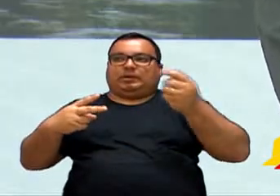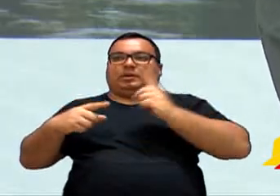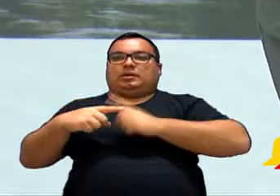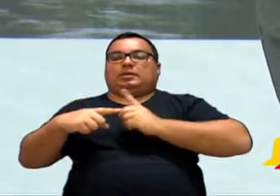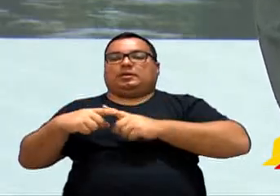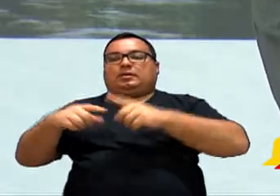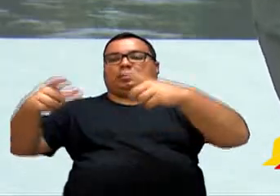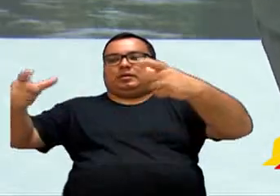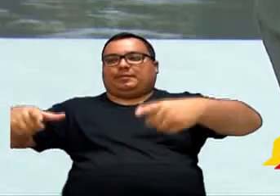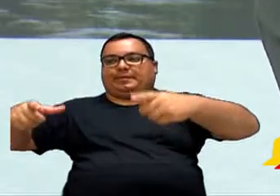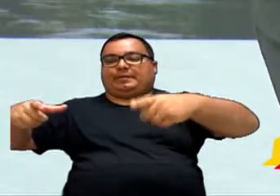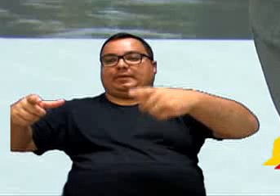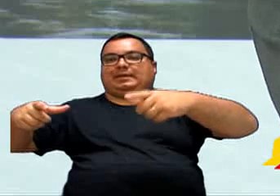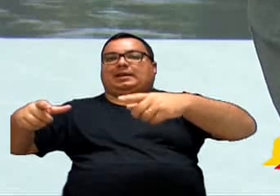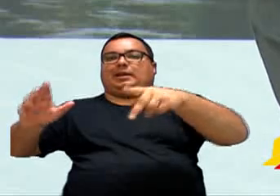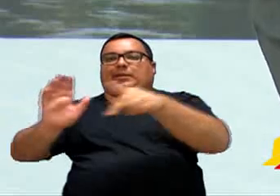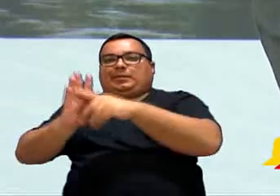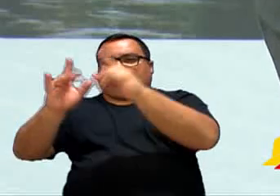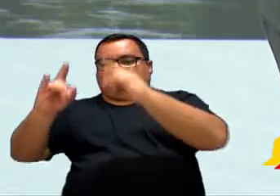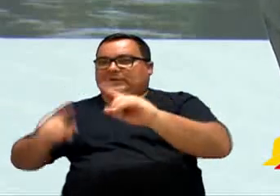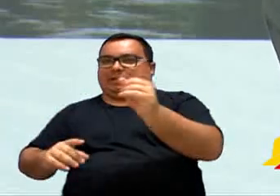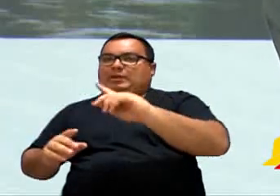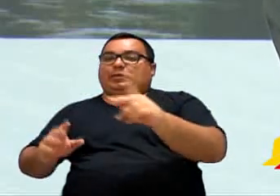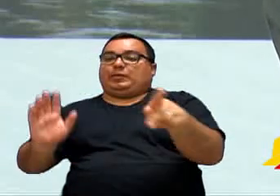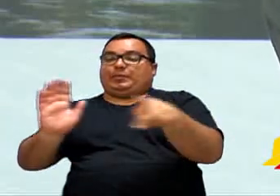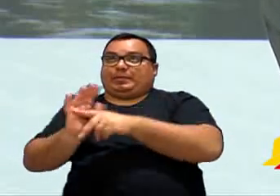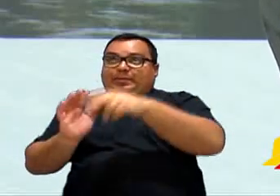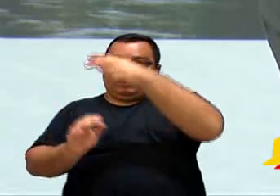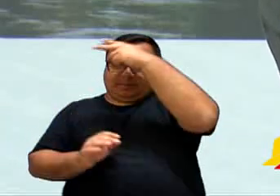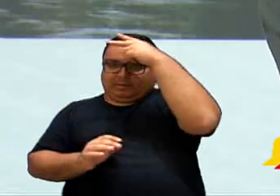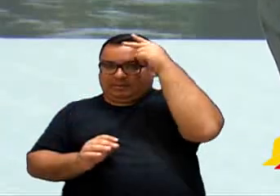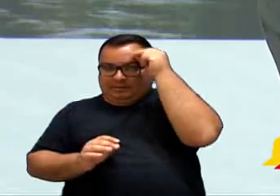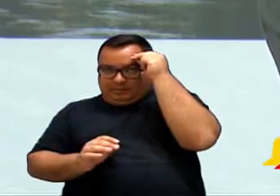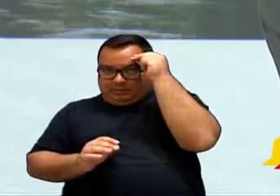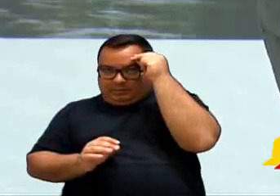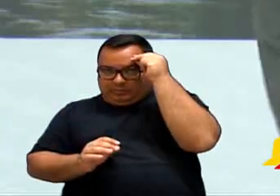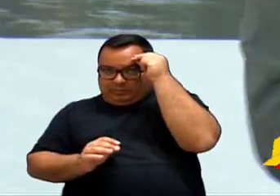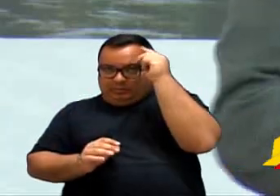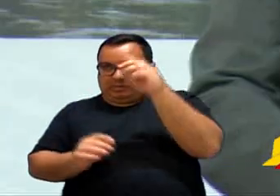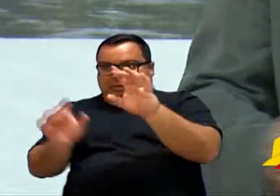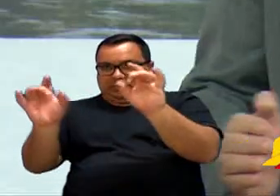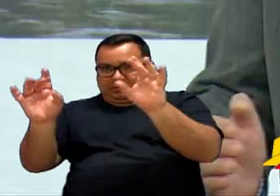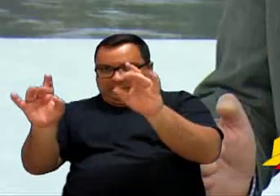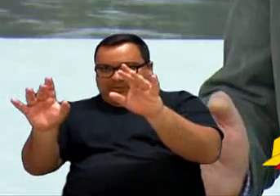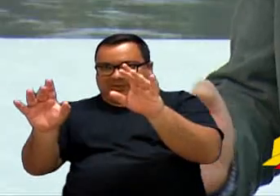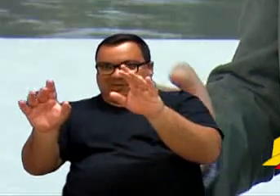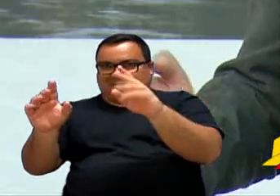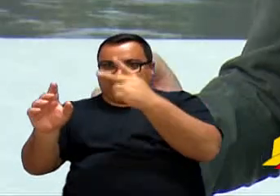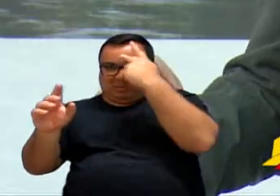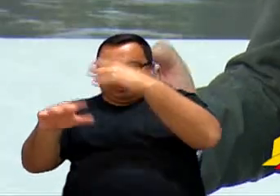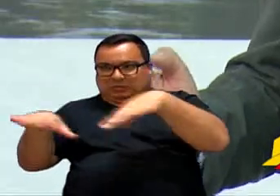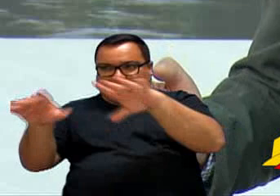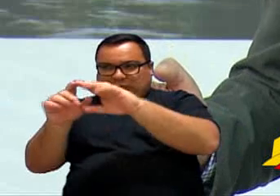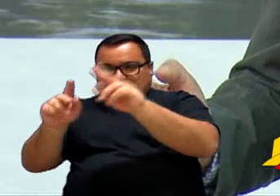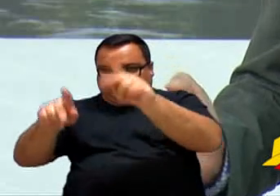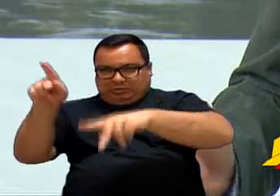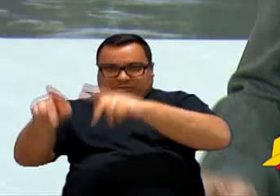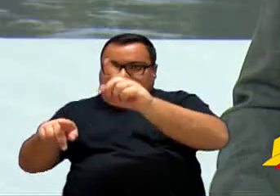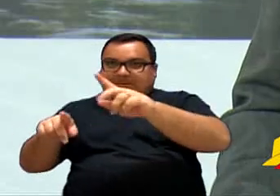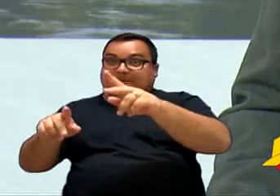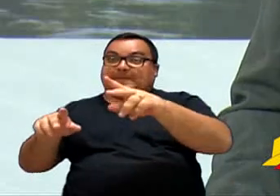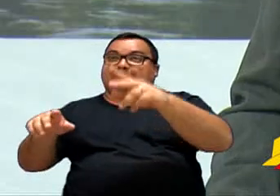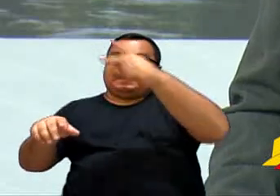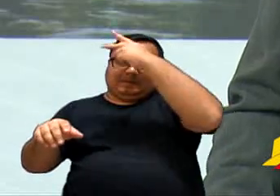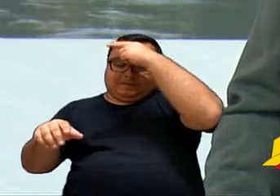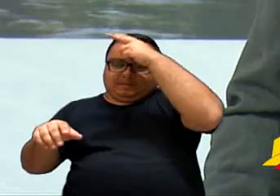regularização fundiária, retirando ela como área de especial interesse social e transferindo ela como área dominial,